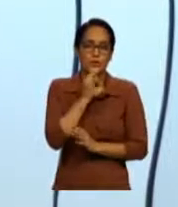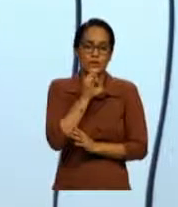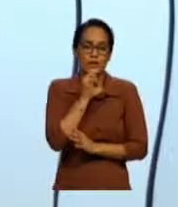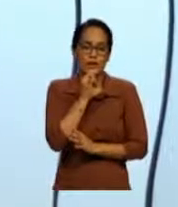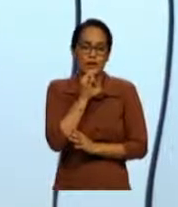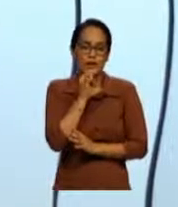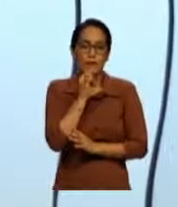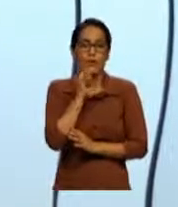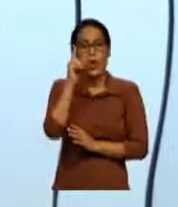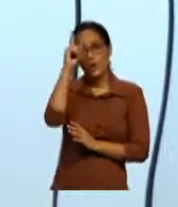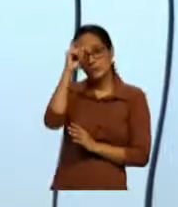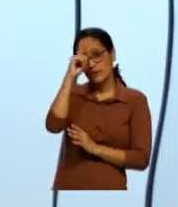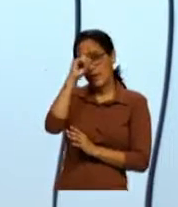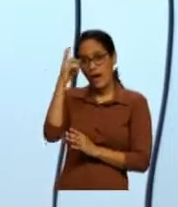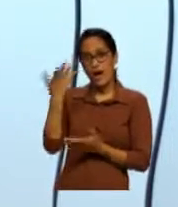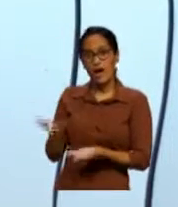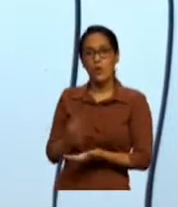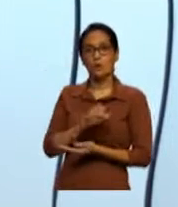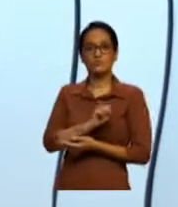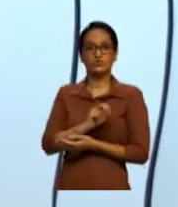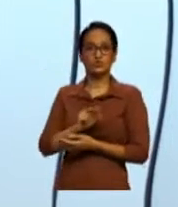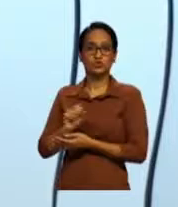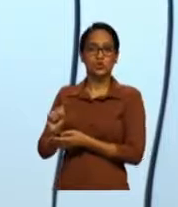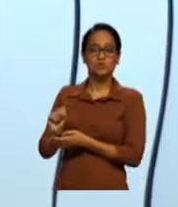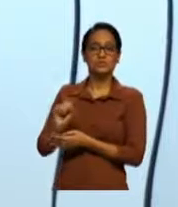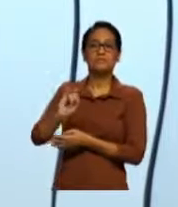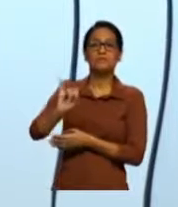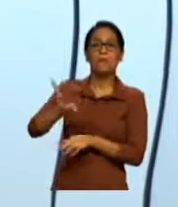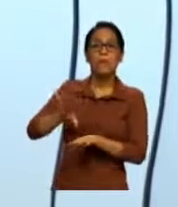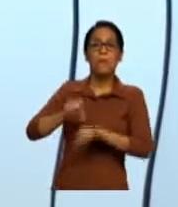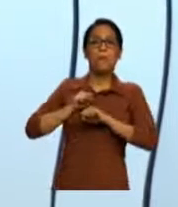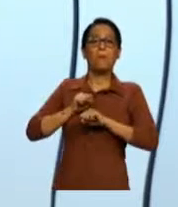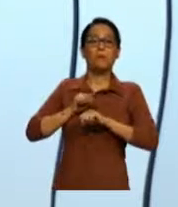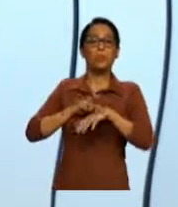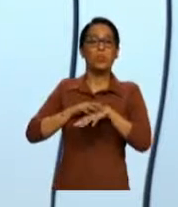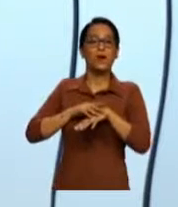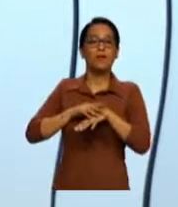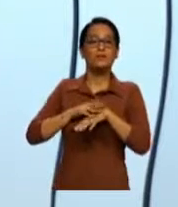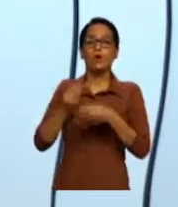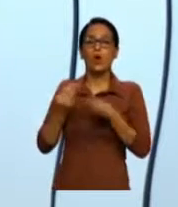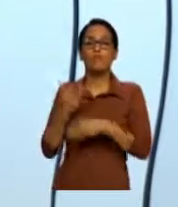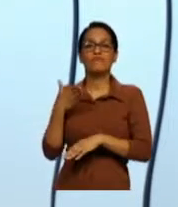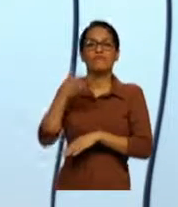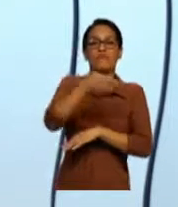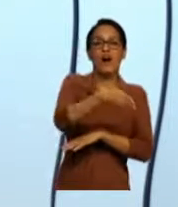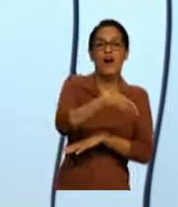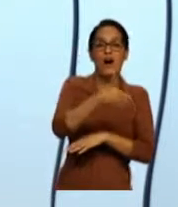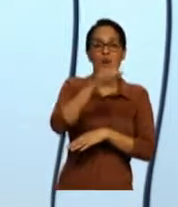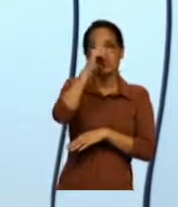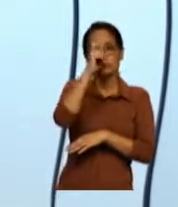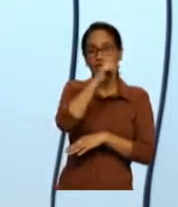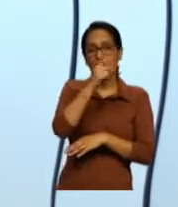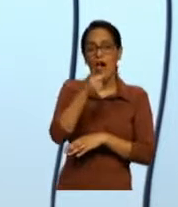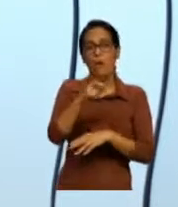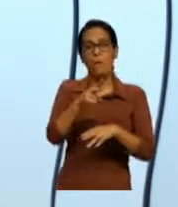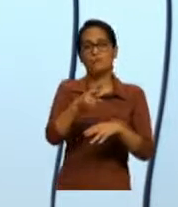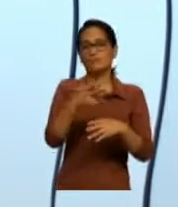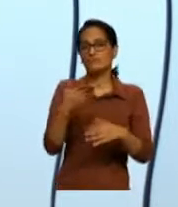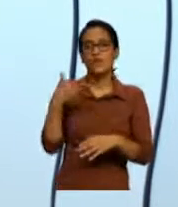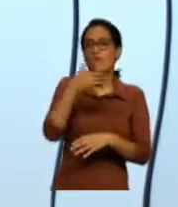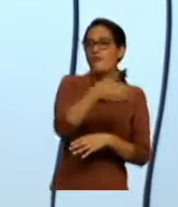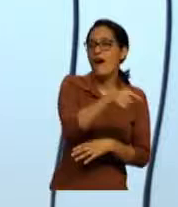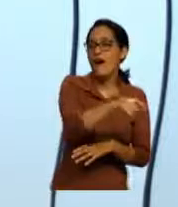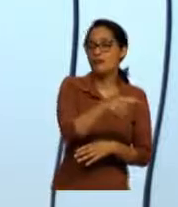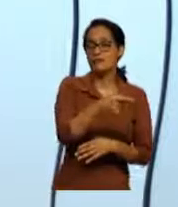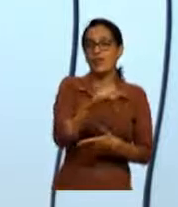acesso a uma rede de saúde. Se a pessoa ela contraiu uma doença, ela não vai, por algum motivo, para ter esse